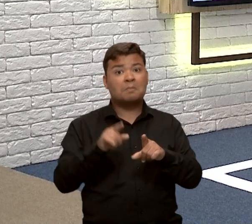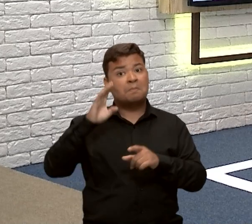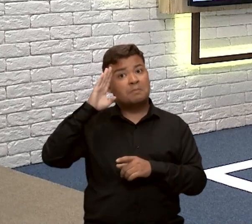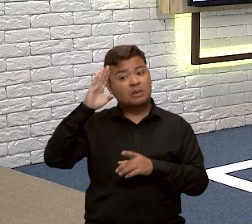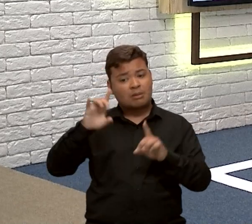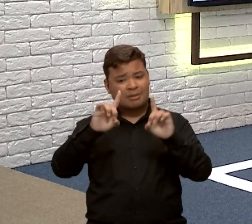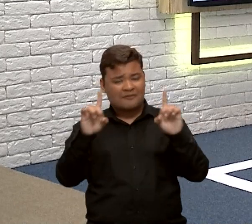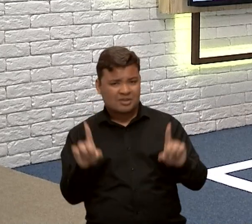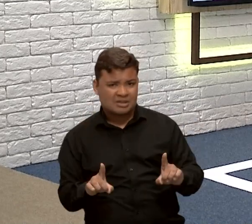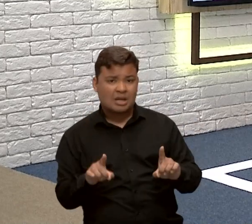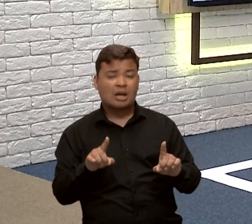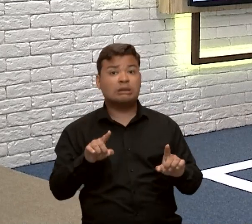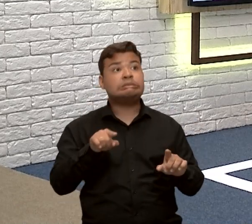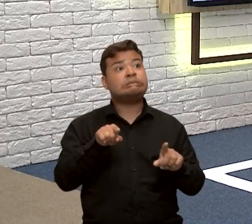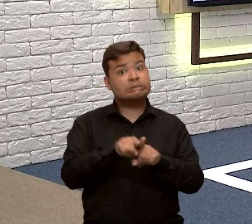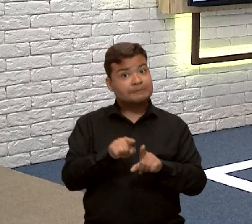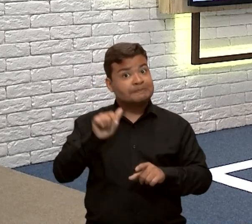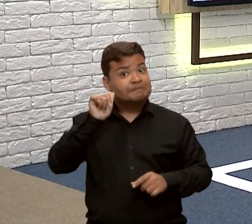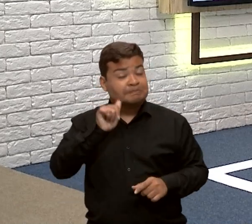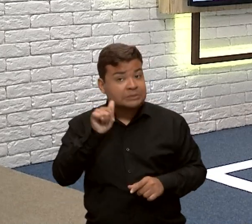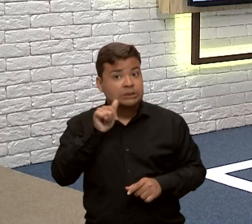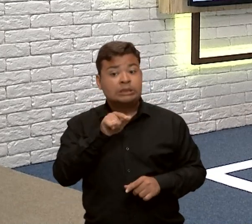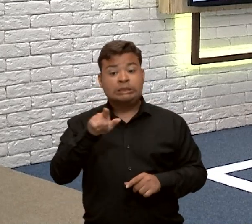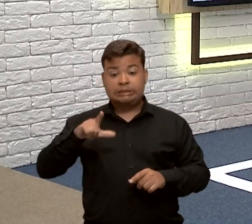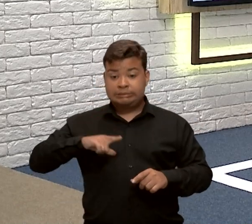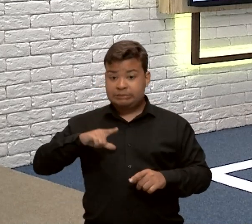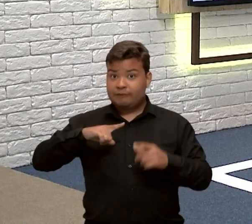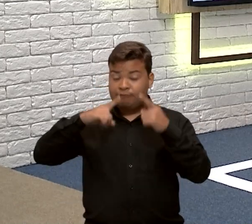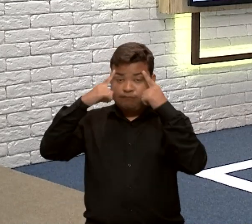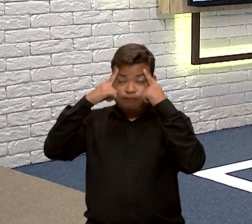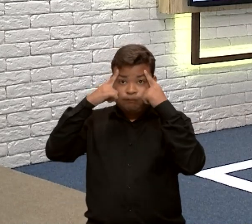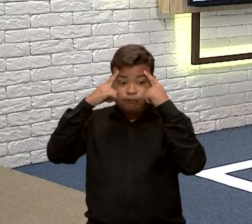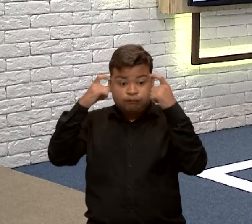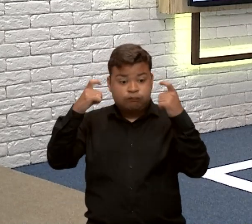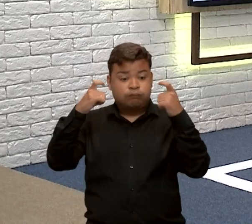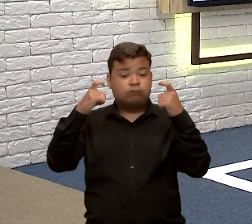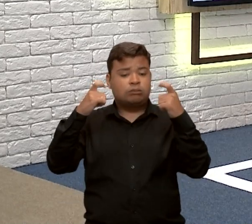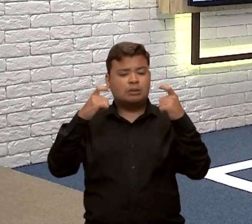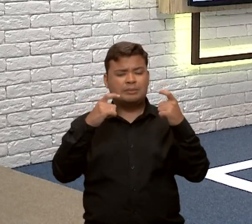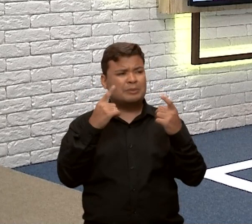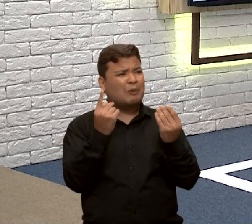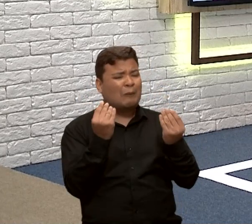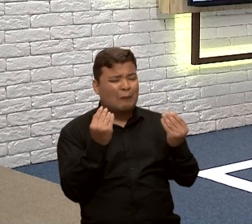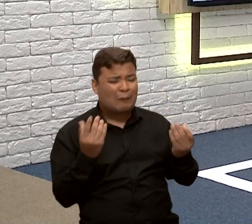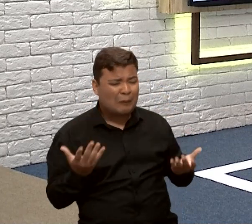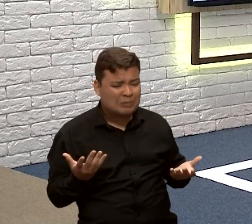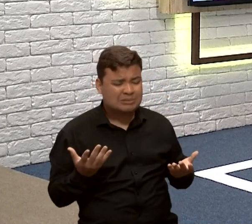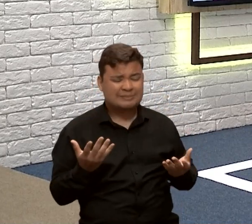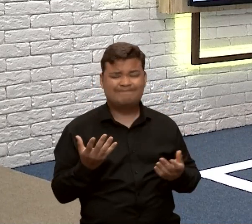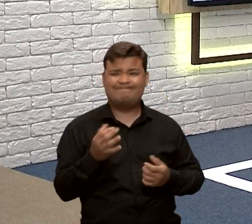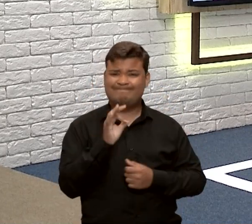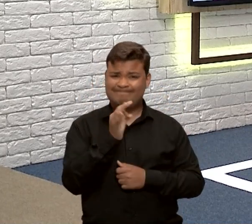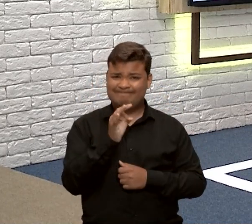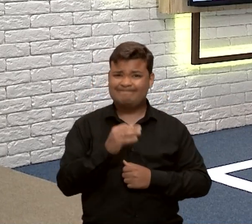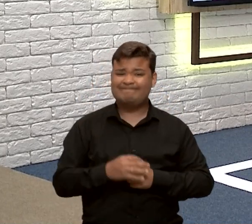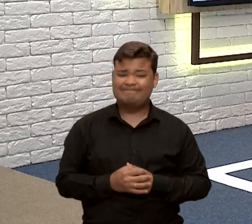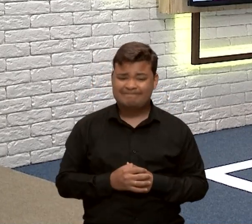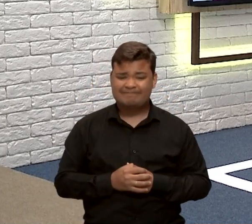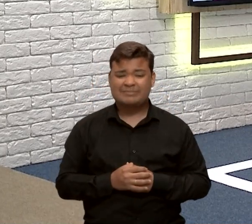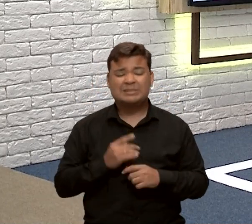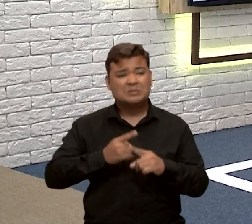meninas, sofram esse tipo de violência, né? Vai na contramão do que a gente está discutindo, né? Que alguém se utilize